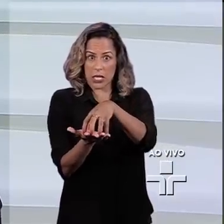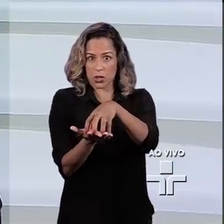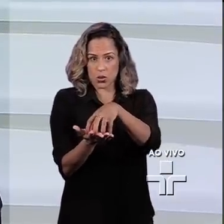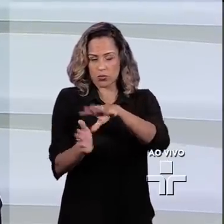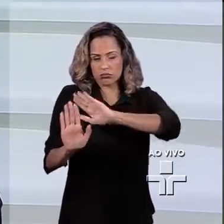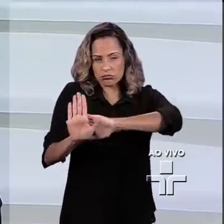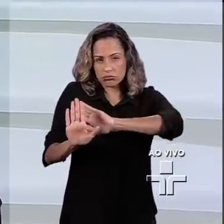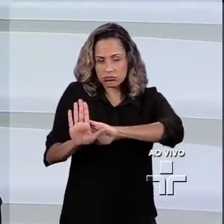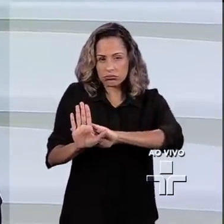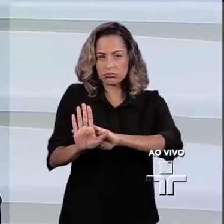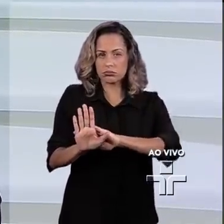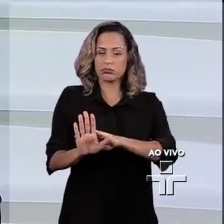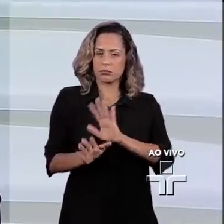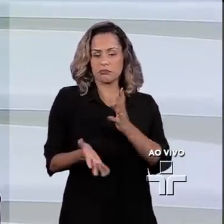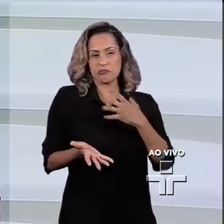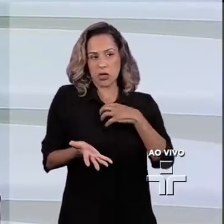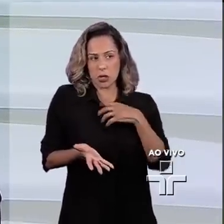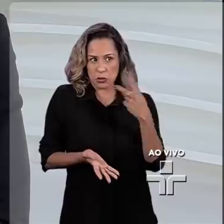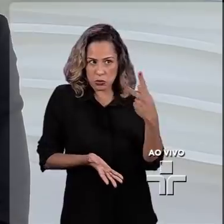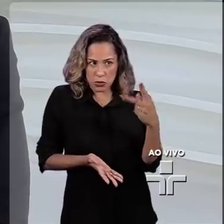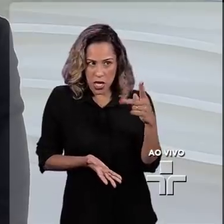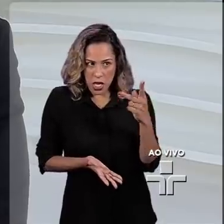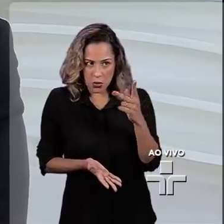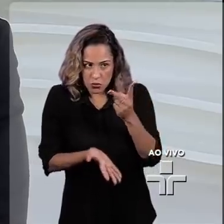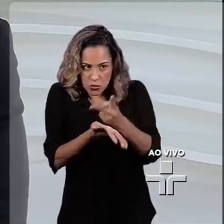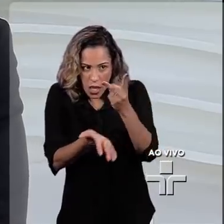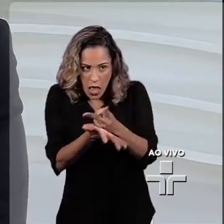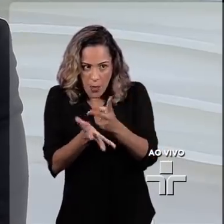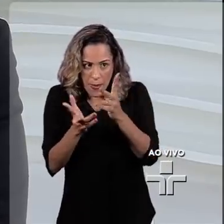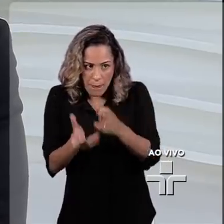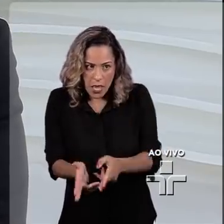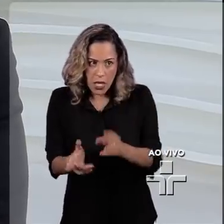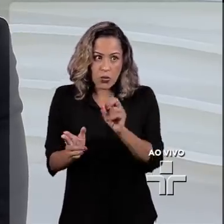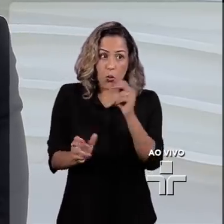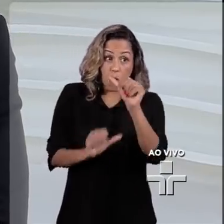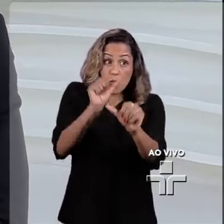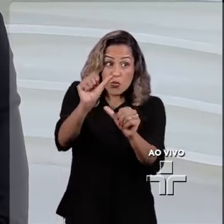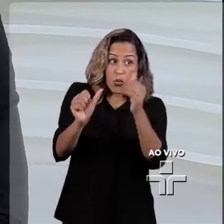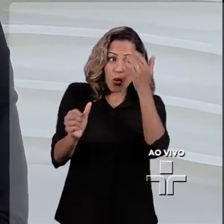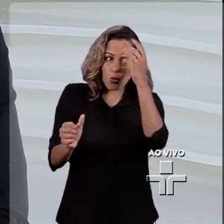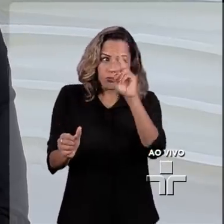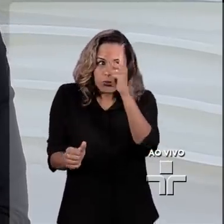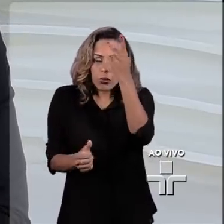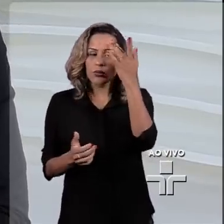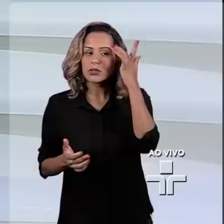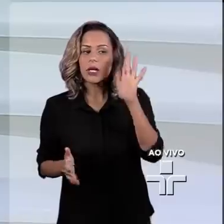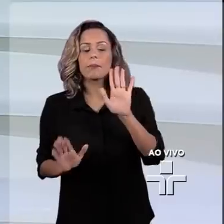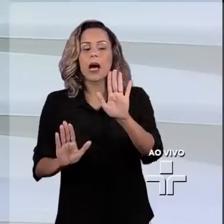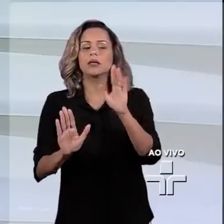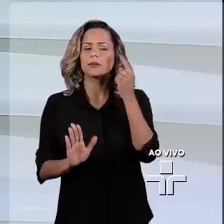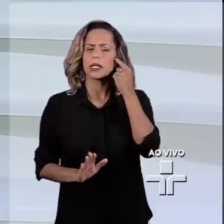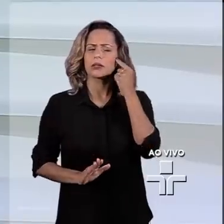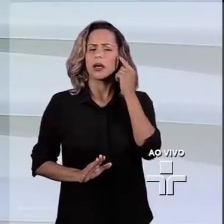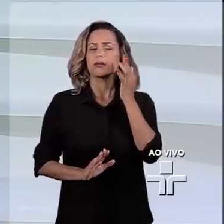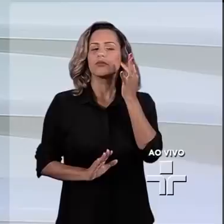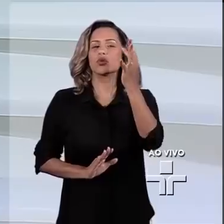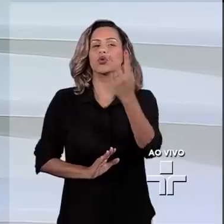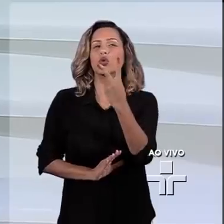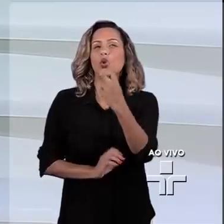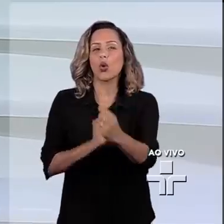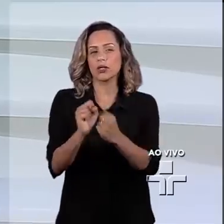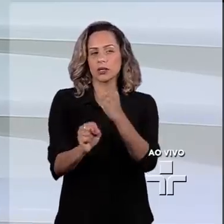se sempre foi assim, a gente que não acompanhava. Mas pensando mais, daqui a 2 anos, né, na